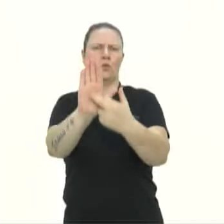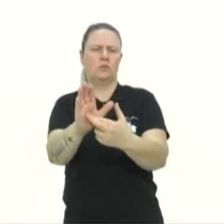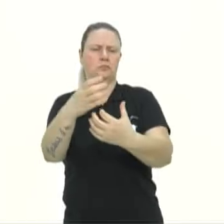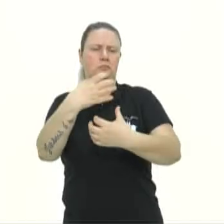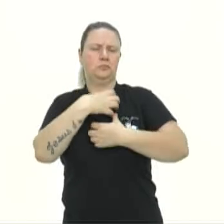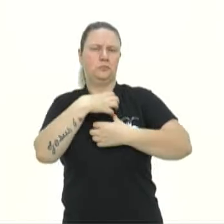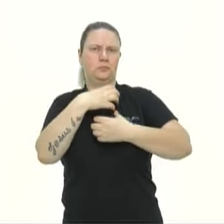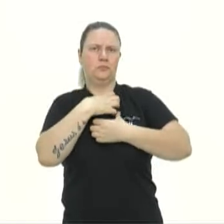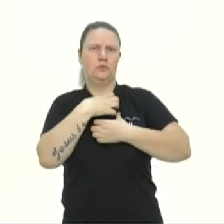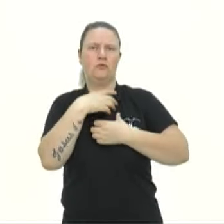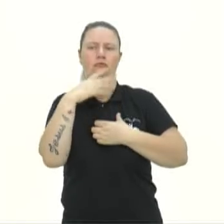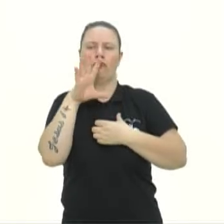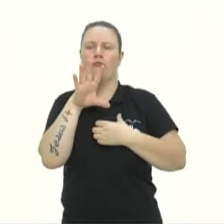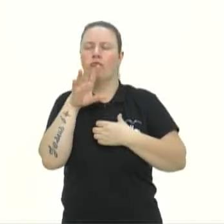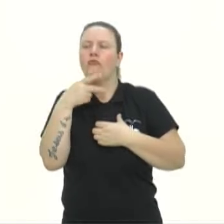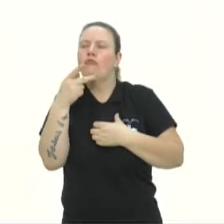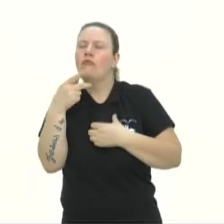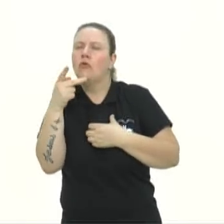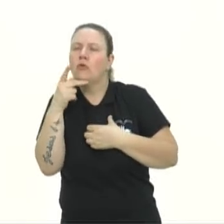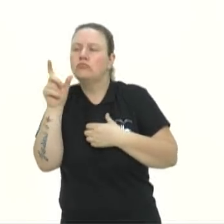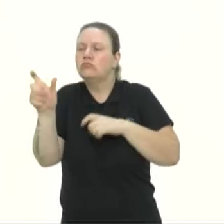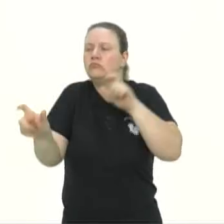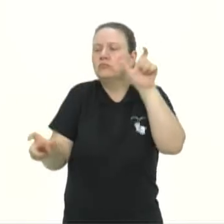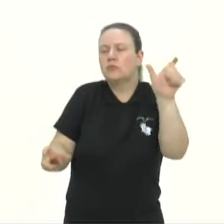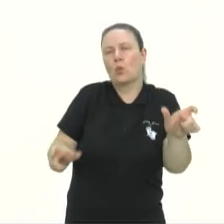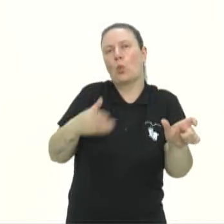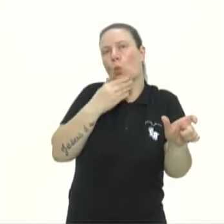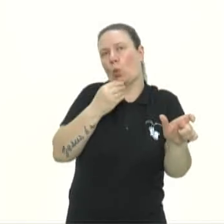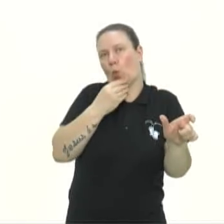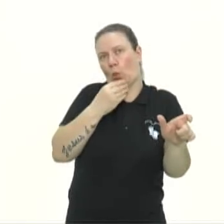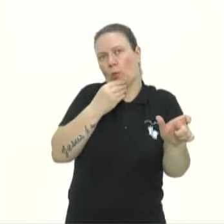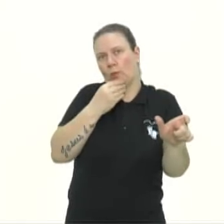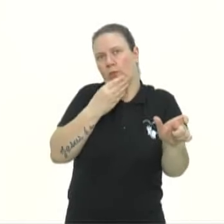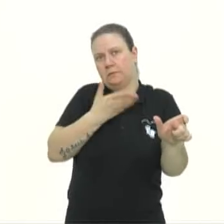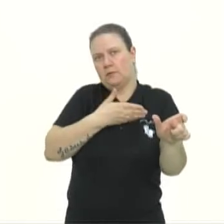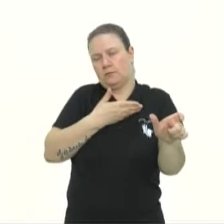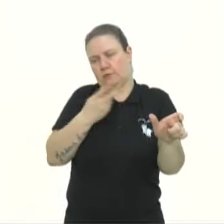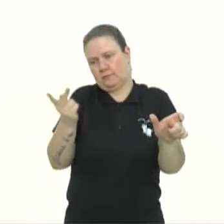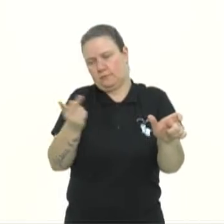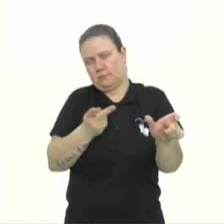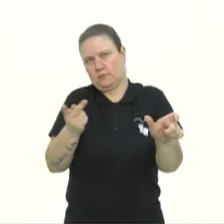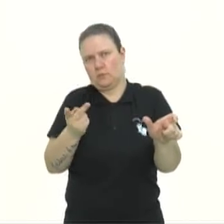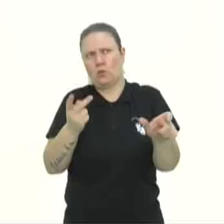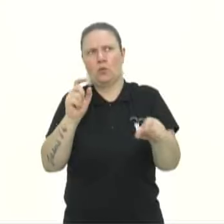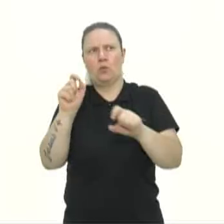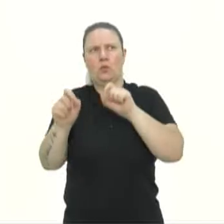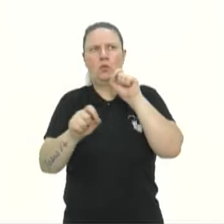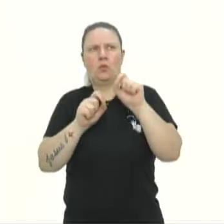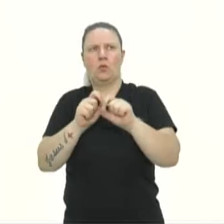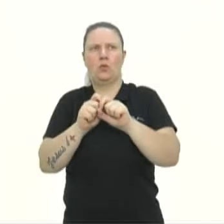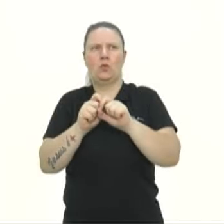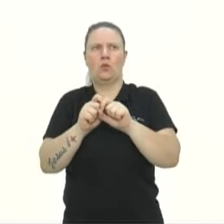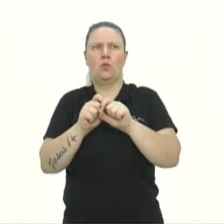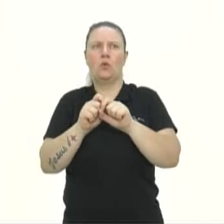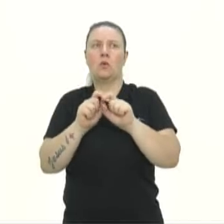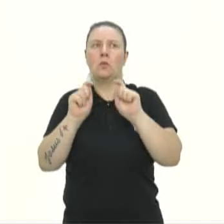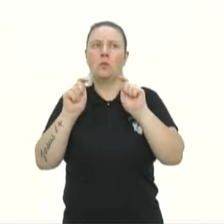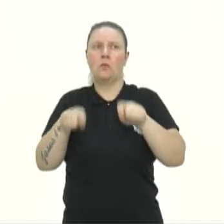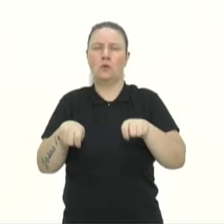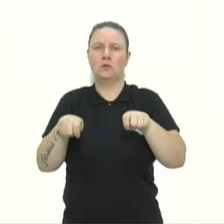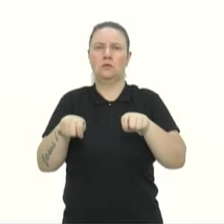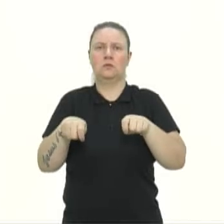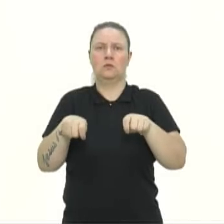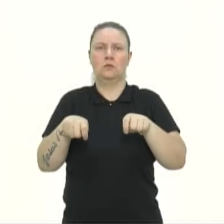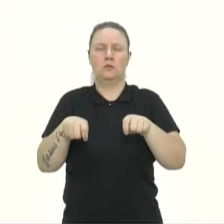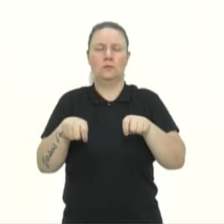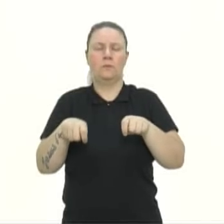falar dos caboclos? E que efeito de sentido o uso dessa variedade linguística pode provocar? E na